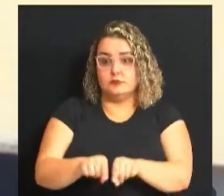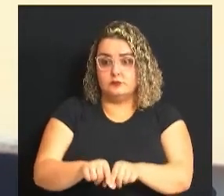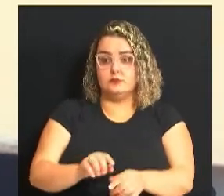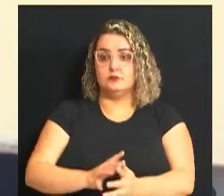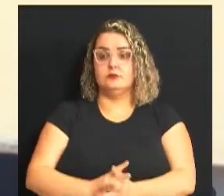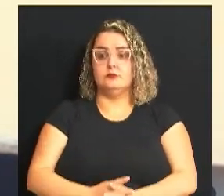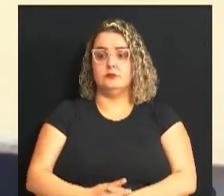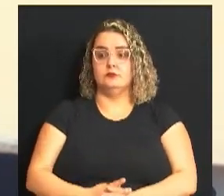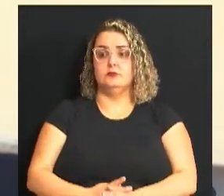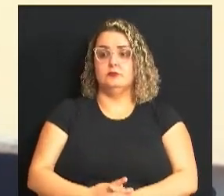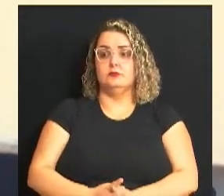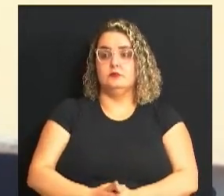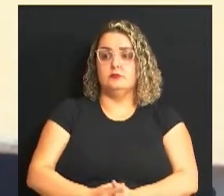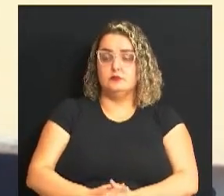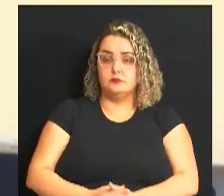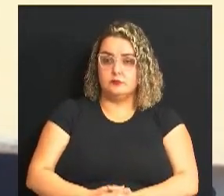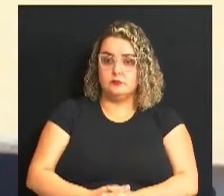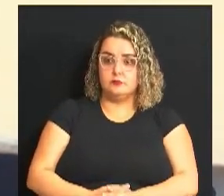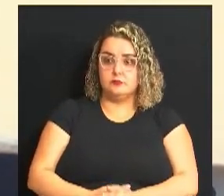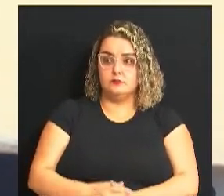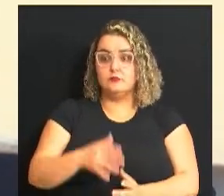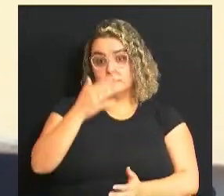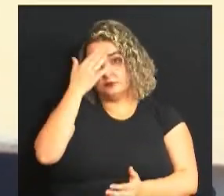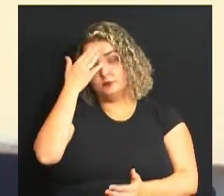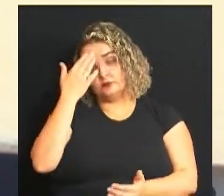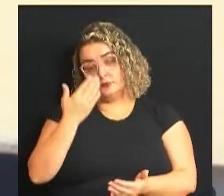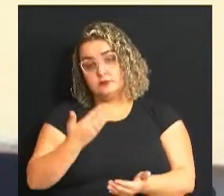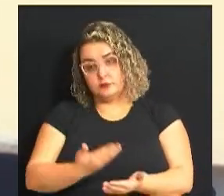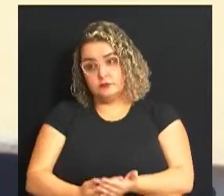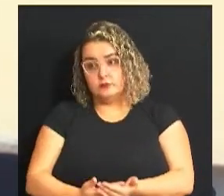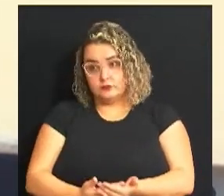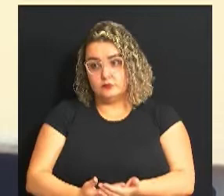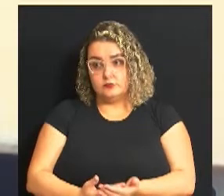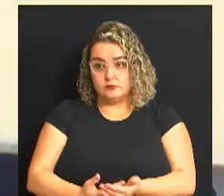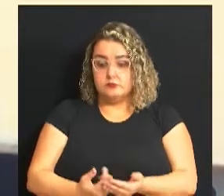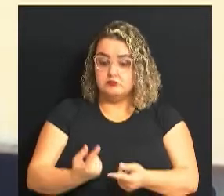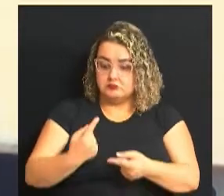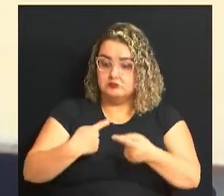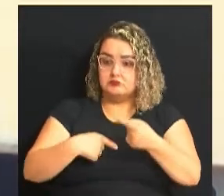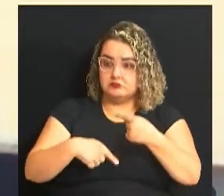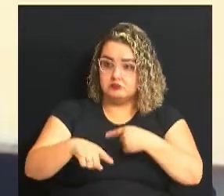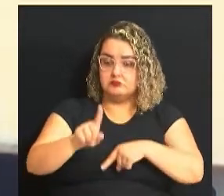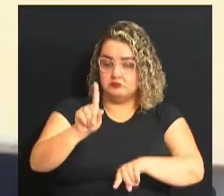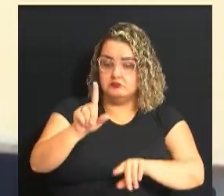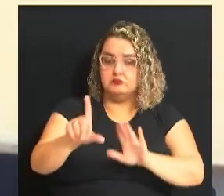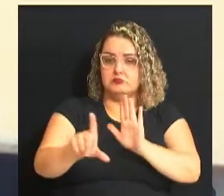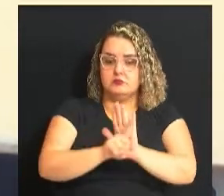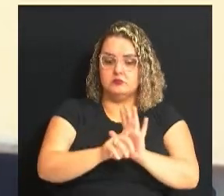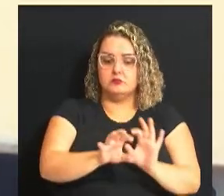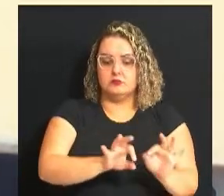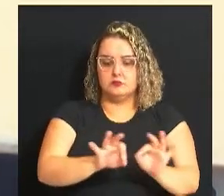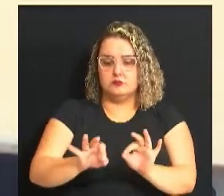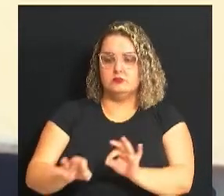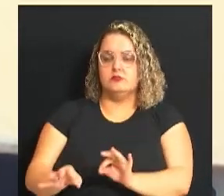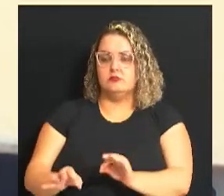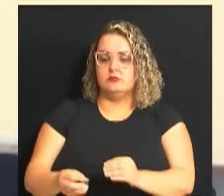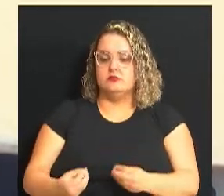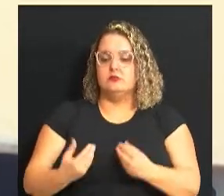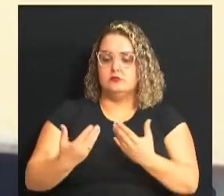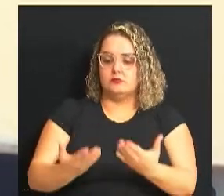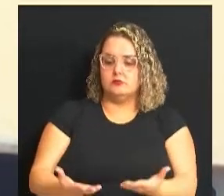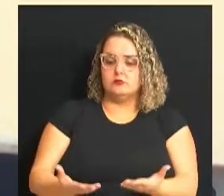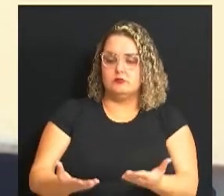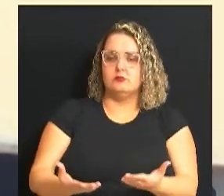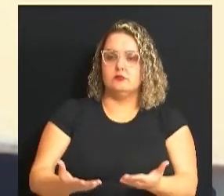Então, eu acredito que vai ser um sucesso essa lei, esse programa, para trazer as empresas